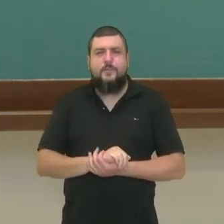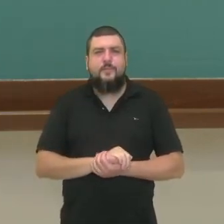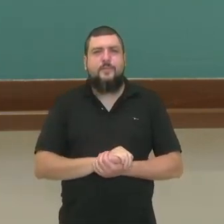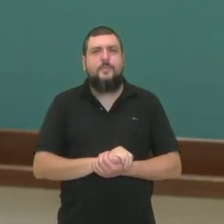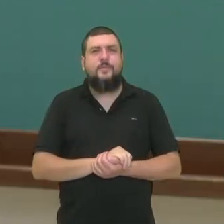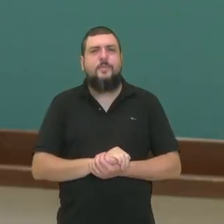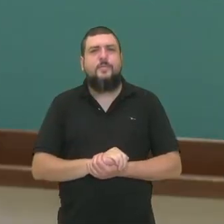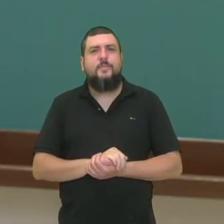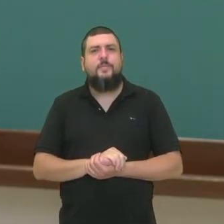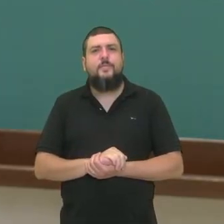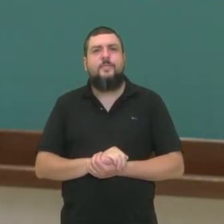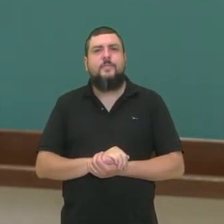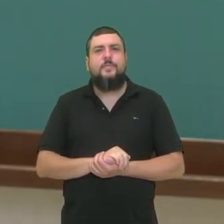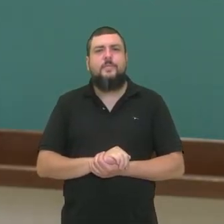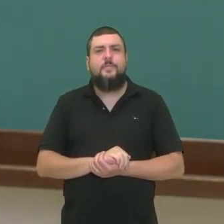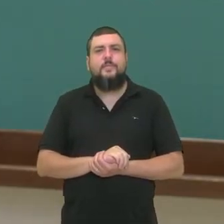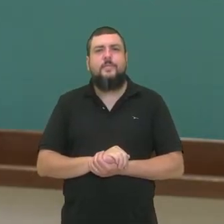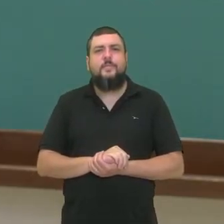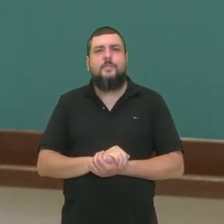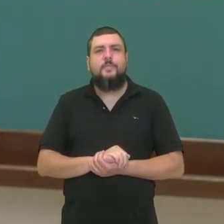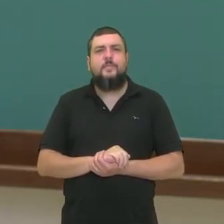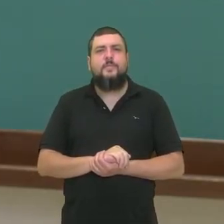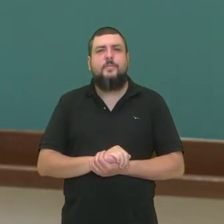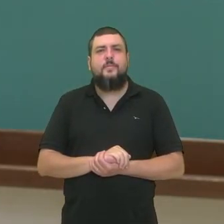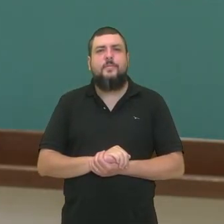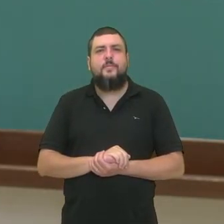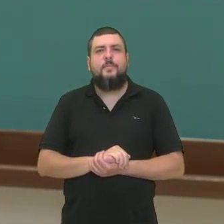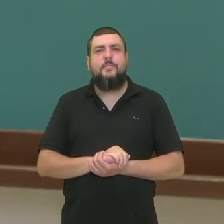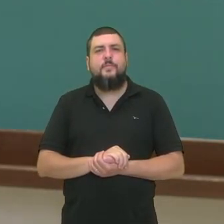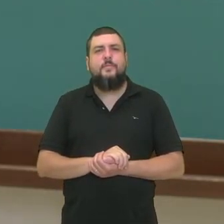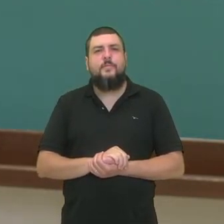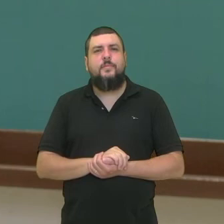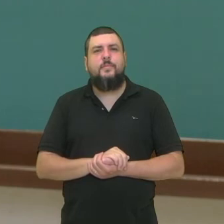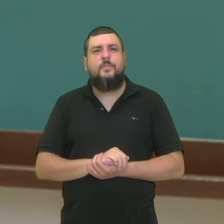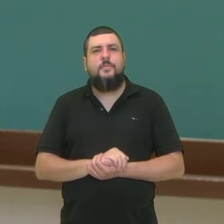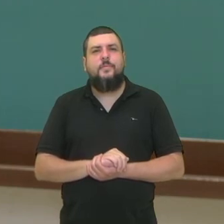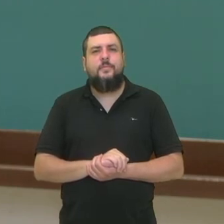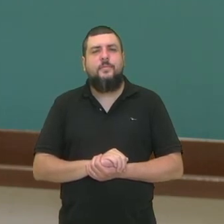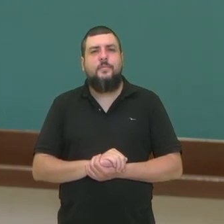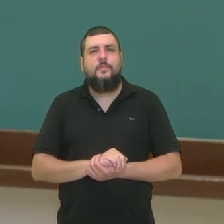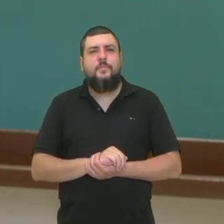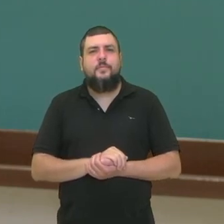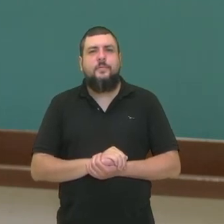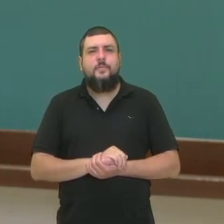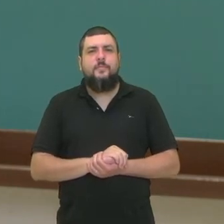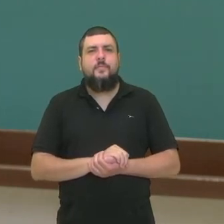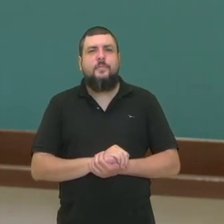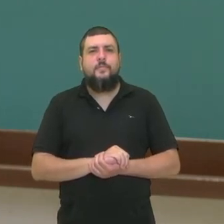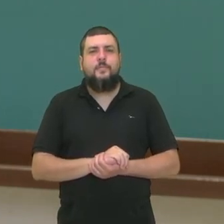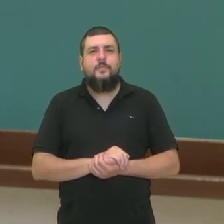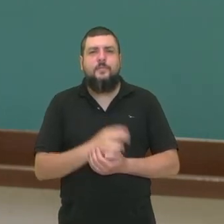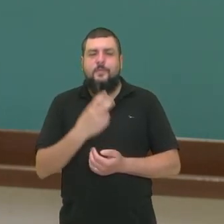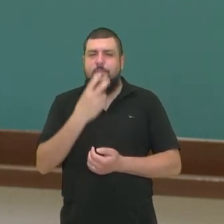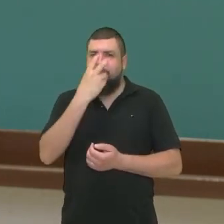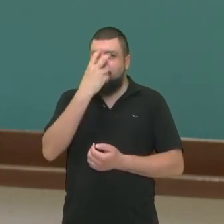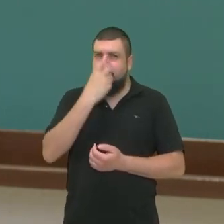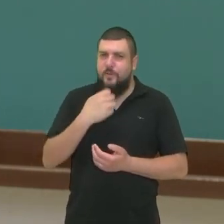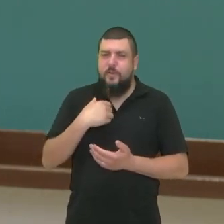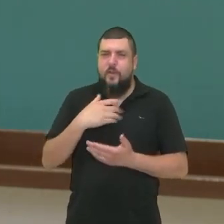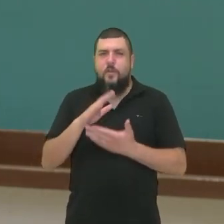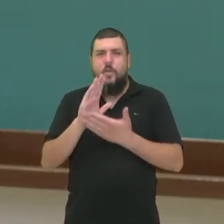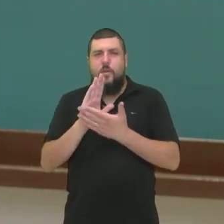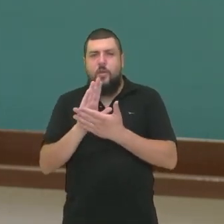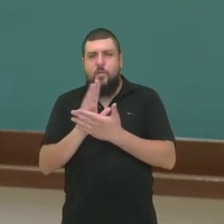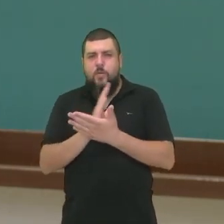infantil, né? Então a gente viu algumas imagens aqui, né, da pauta, né, aqui musical, por exemplo, né? Então a